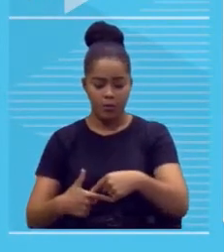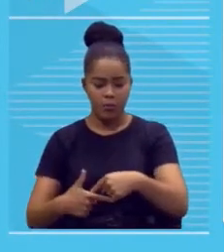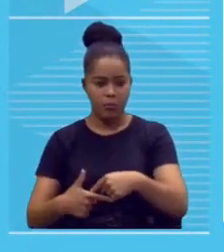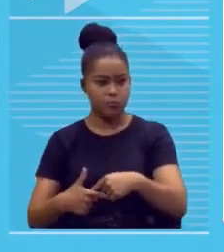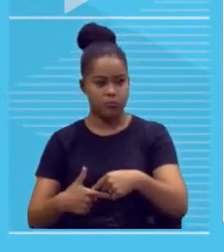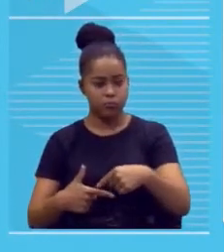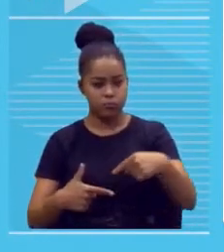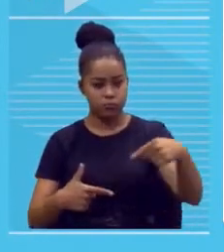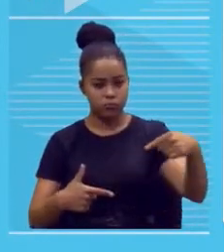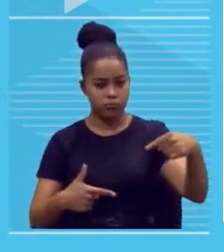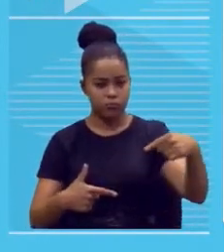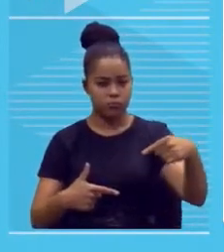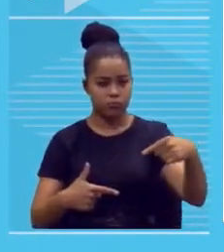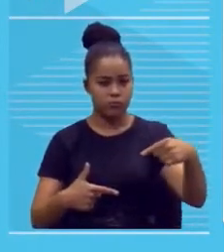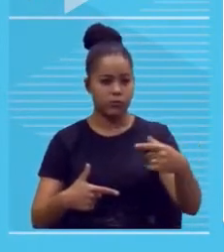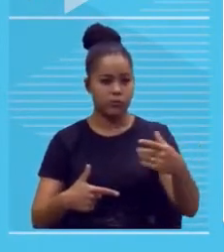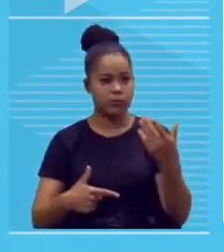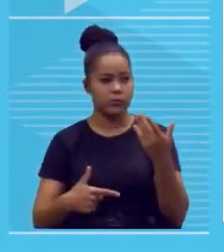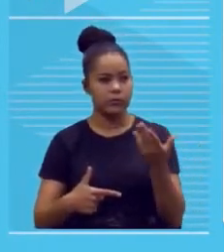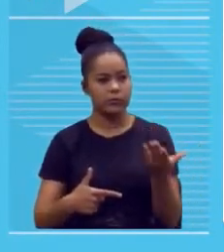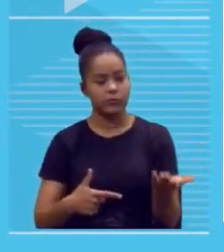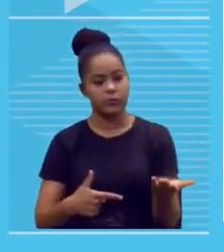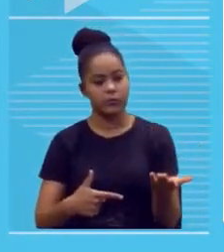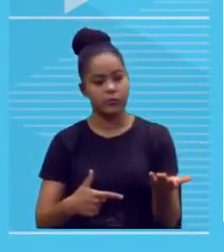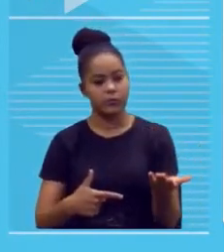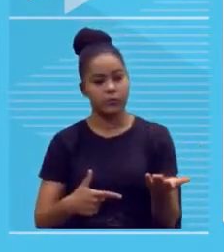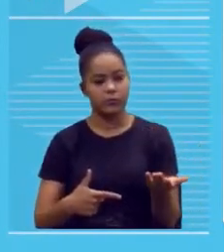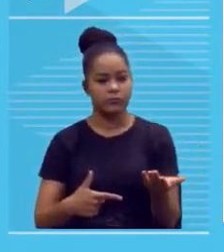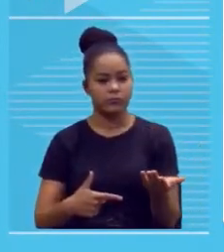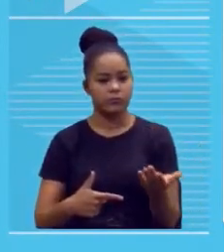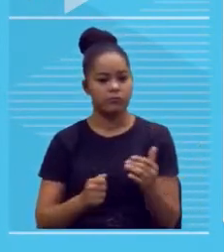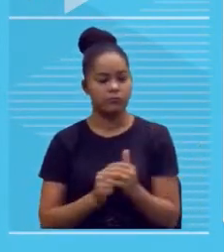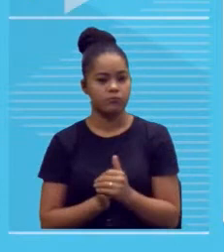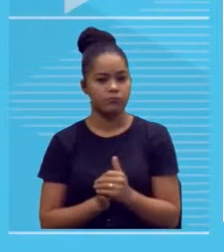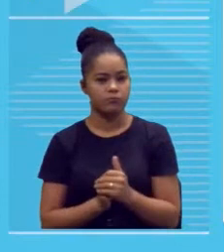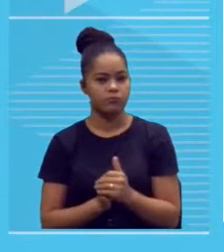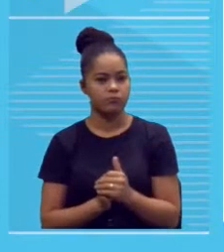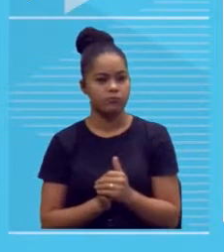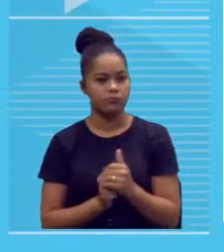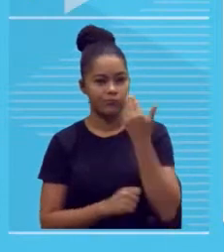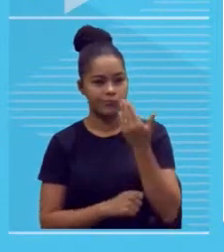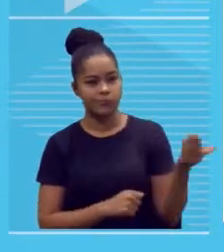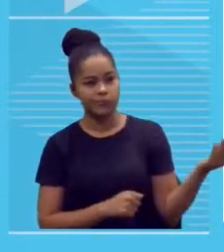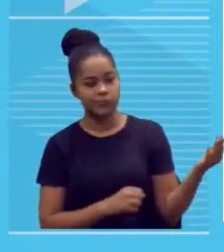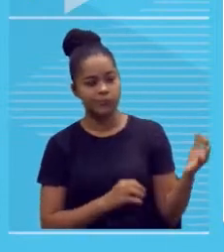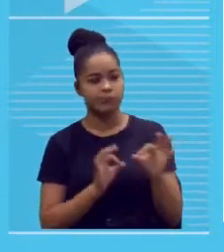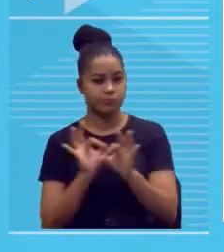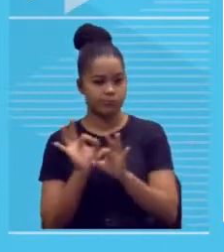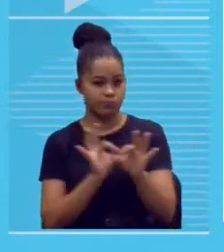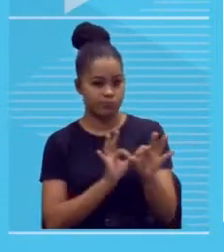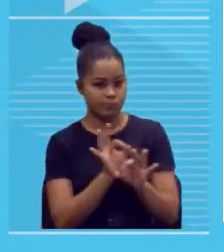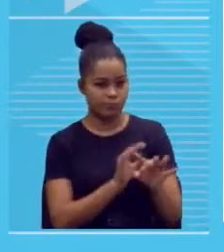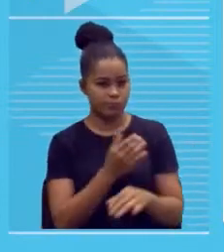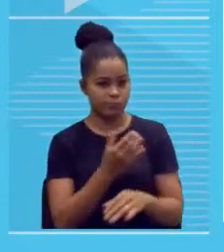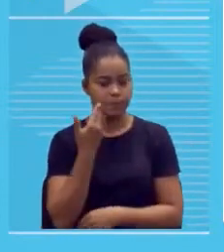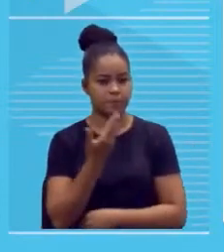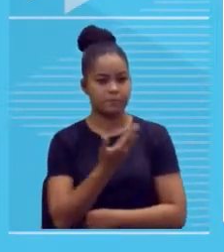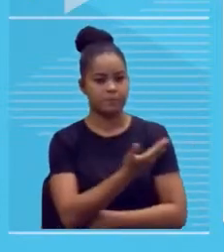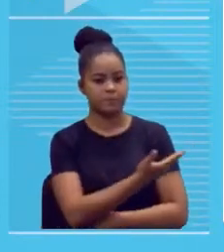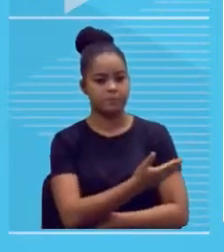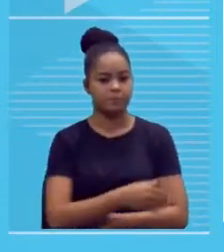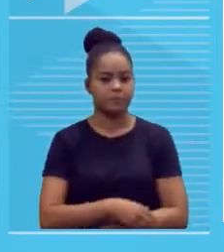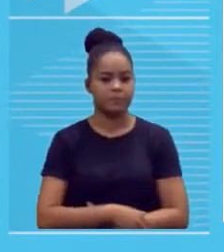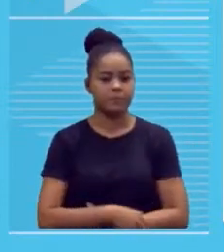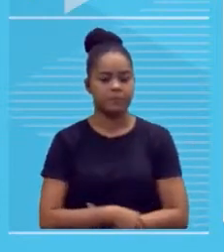A, 7, 1, professor, a relação está aqui, professor. O senhor acabou de montar com a gente. O YA, deixa eu